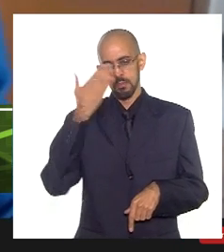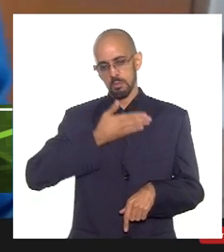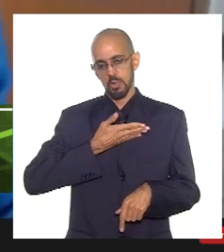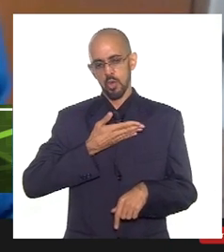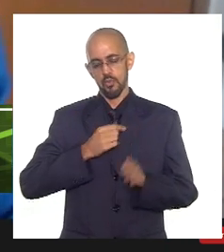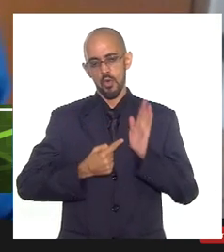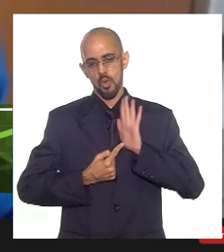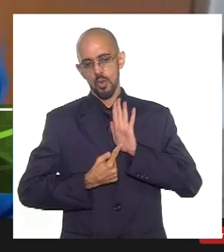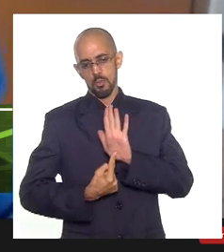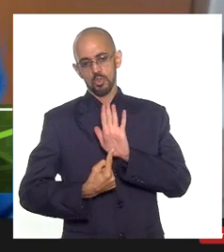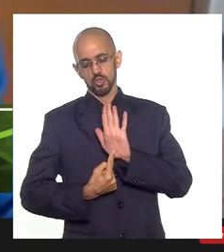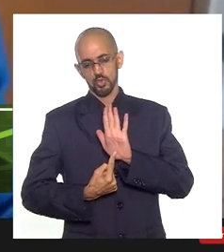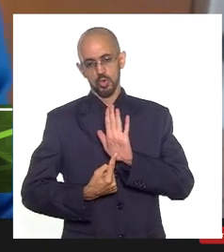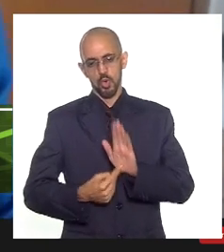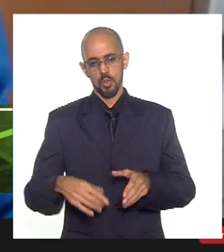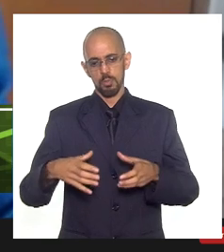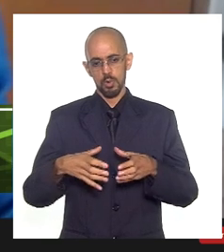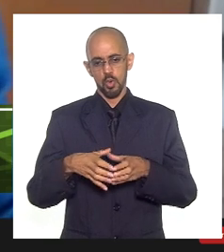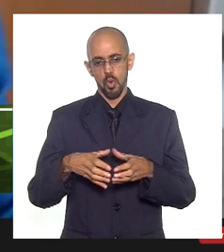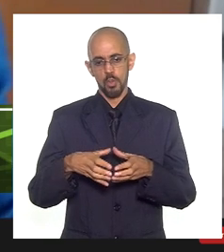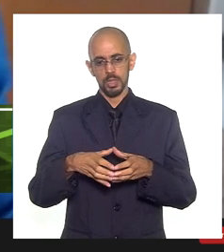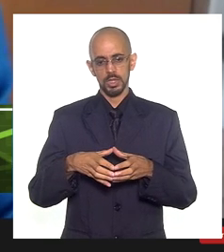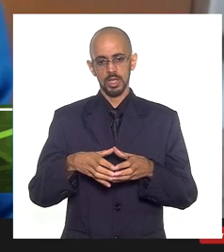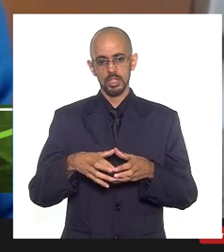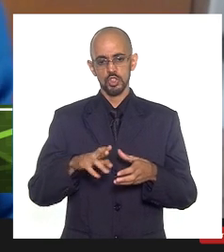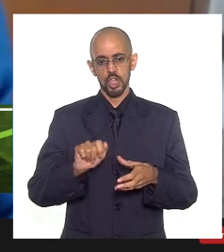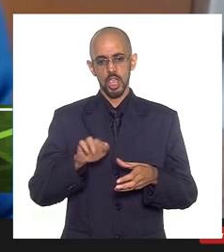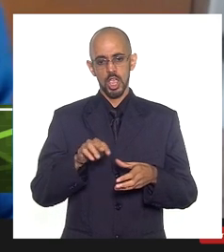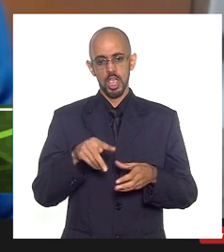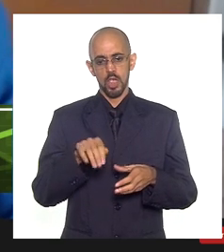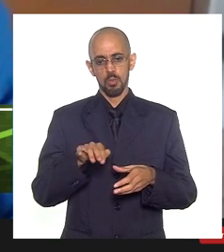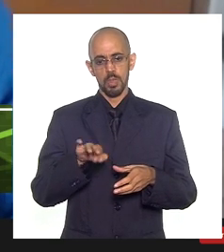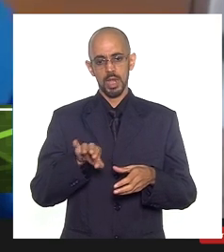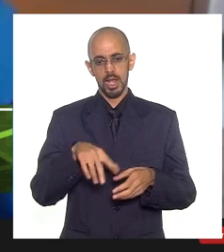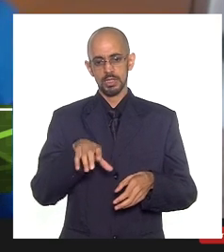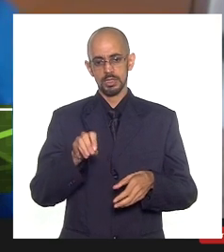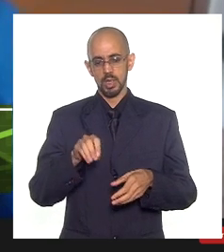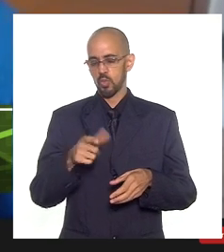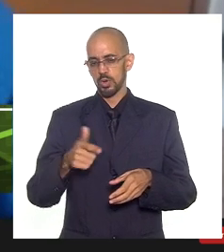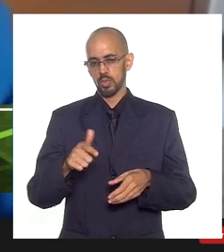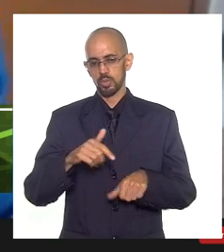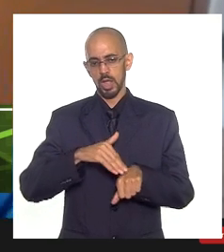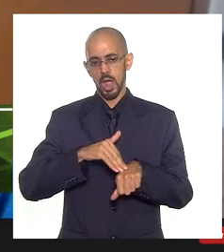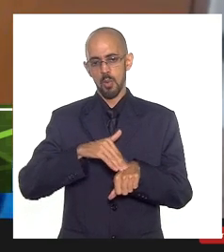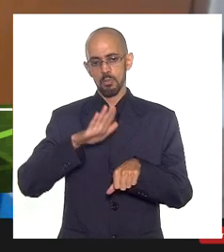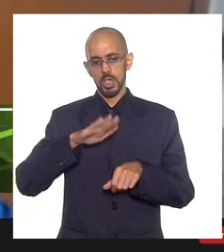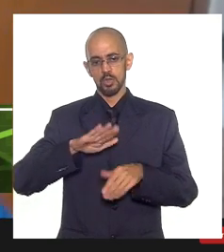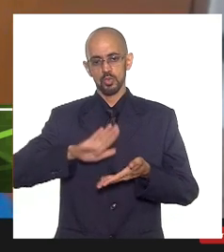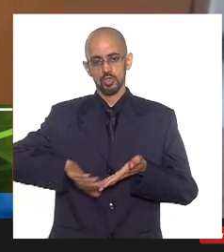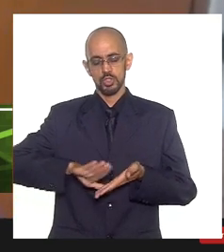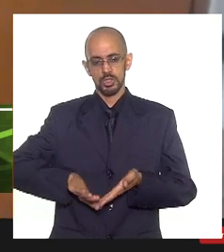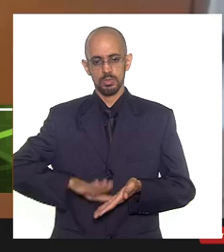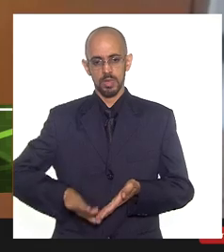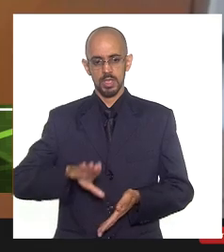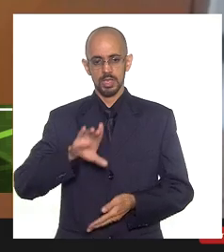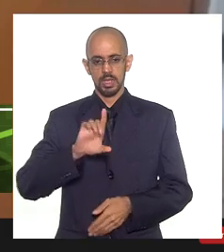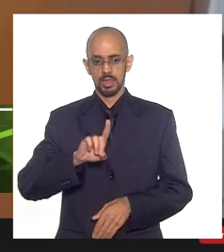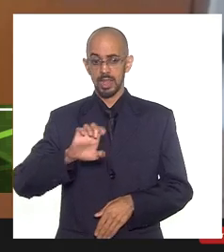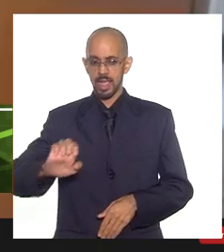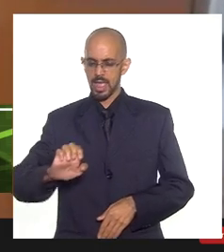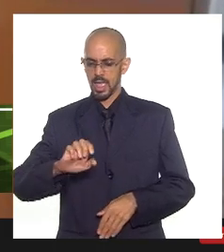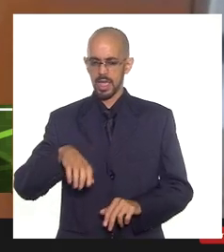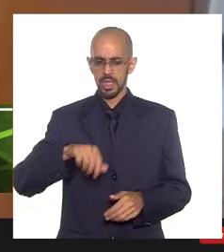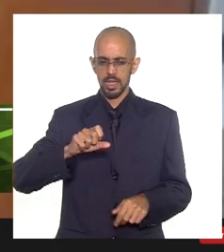do Estado perante o comitê de recuperação fiscal que não há qualquer aumento de despesa em relação à DE na aposentadoria